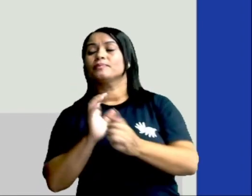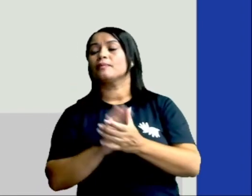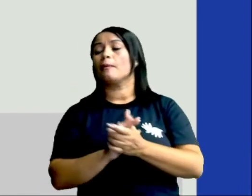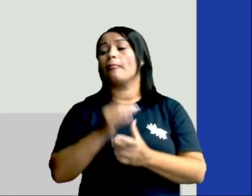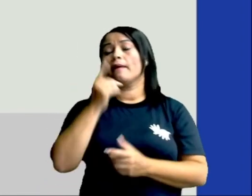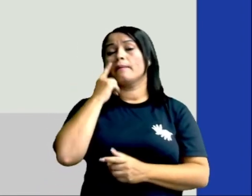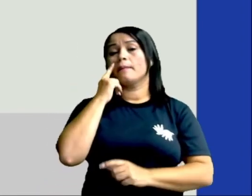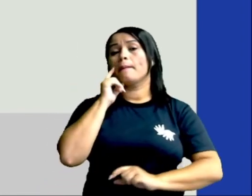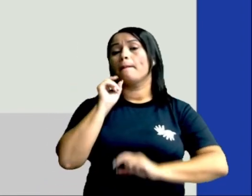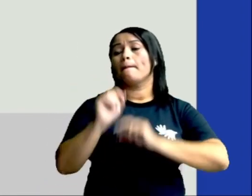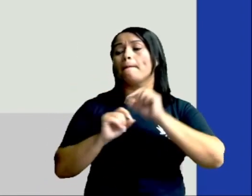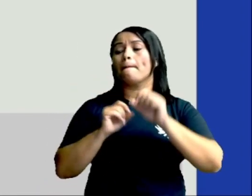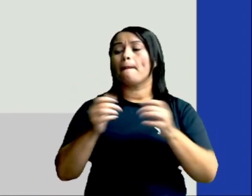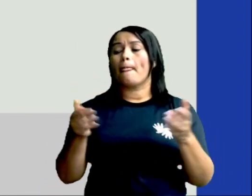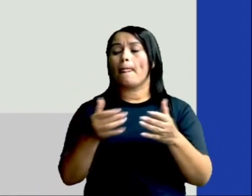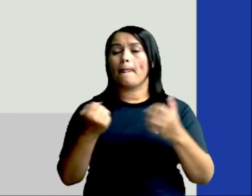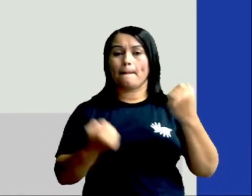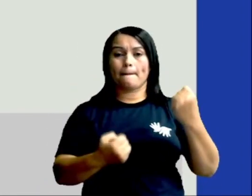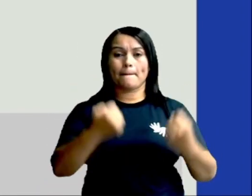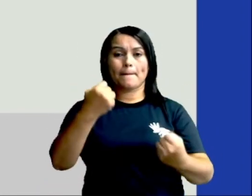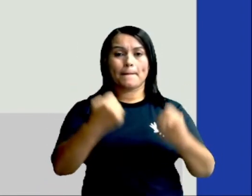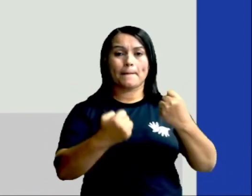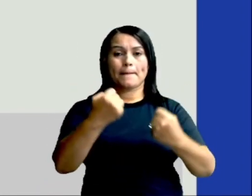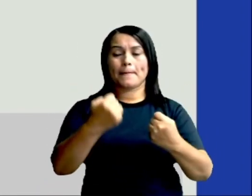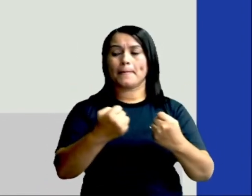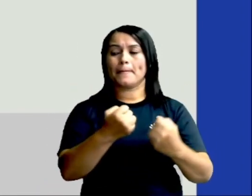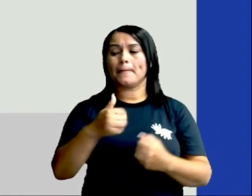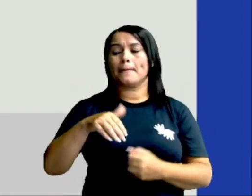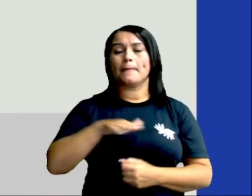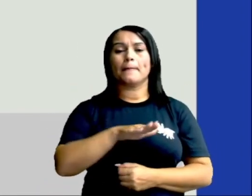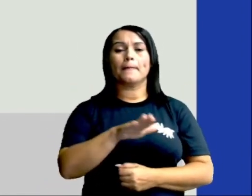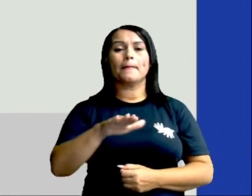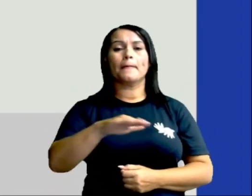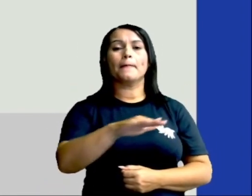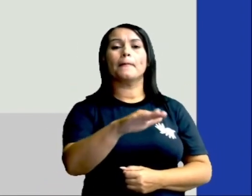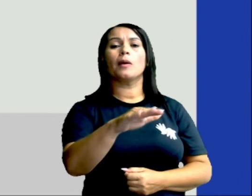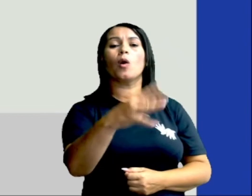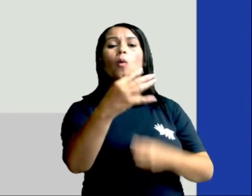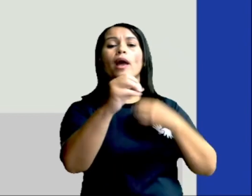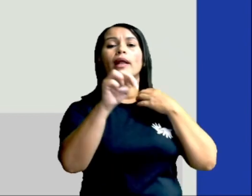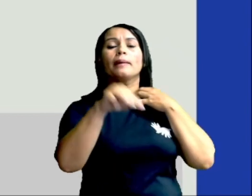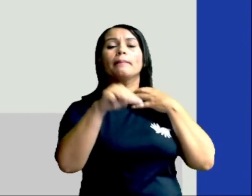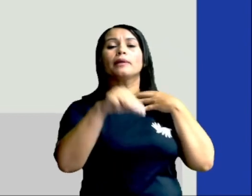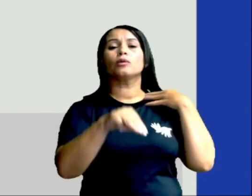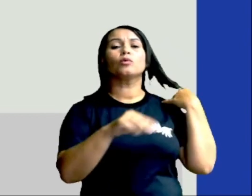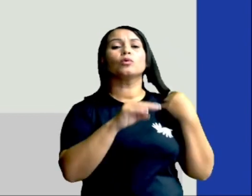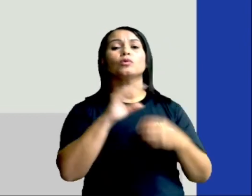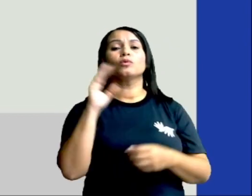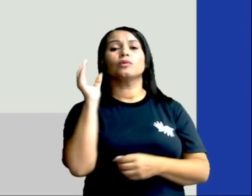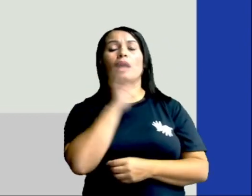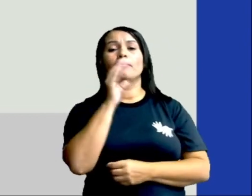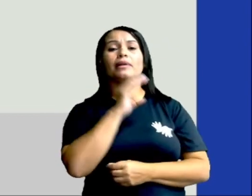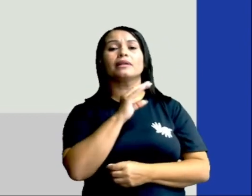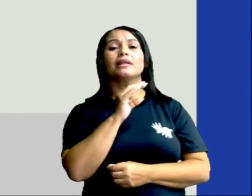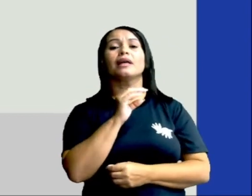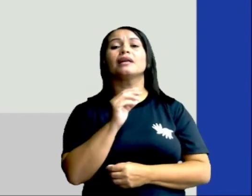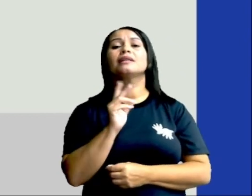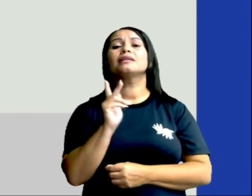Suponhamos agora que um carro faz um percurso em 40 minutos numa velocidade de 100 km por